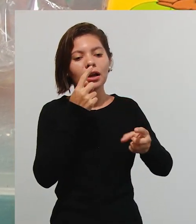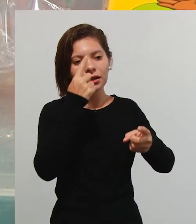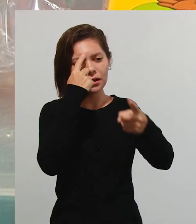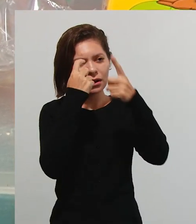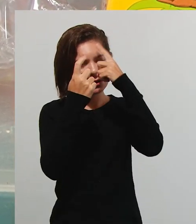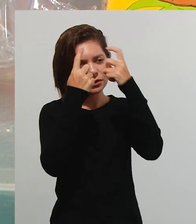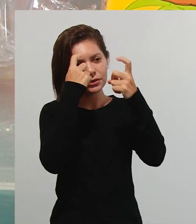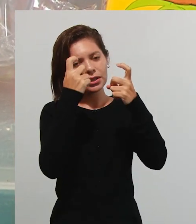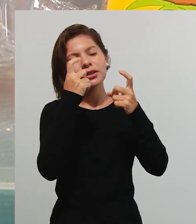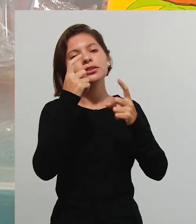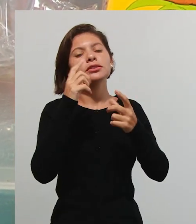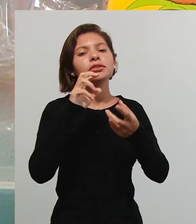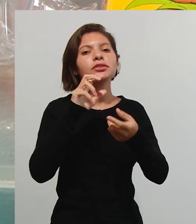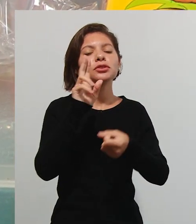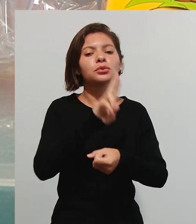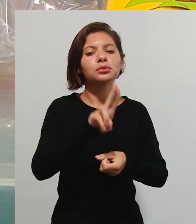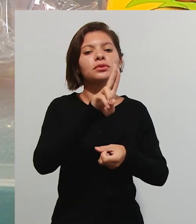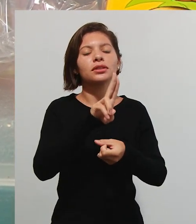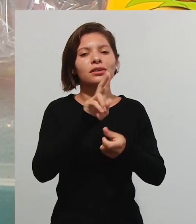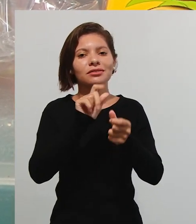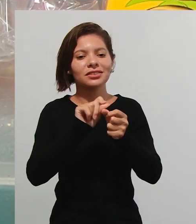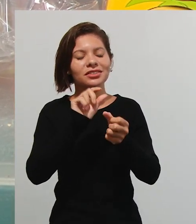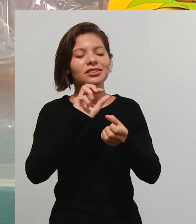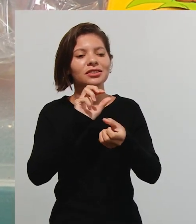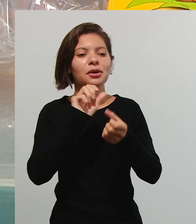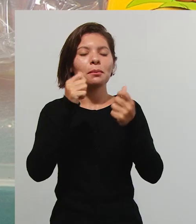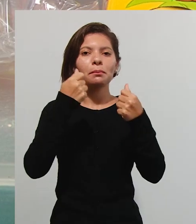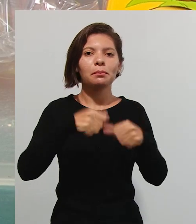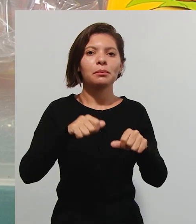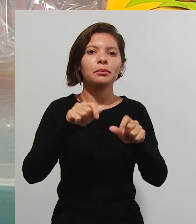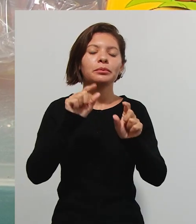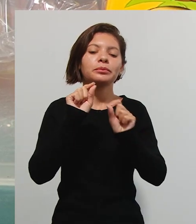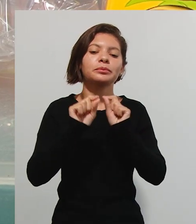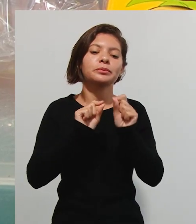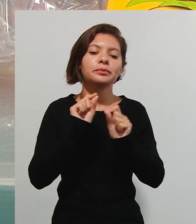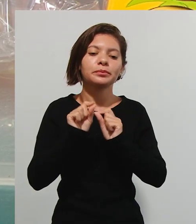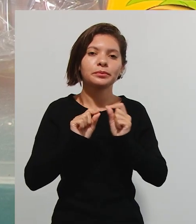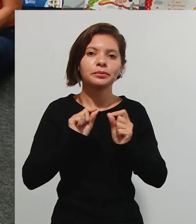ela tem de trabalhar de fazer. Você pode